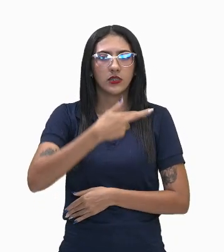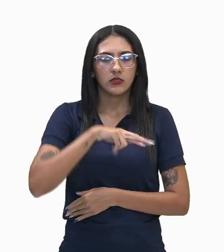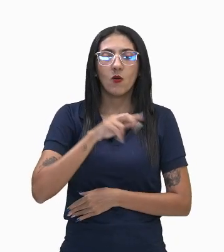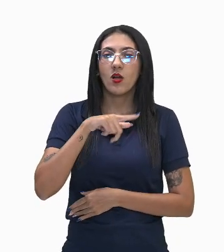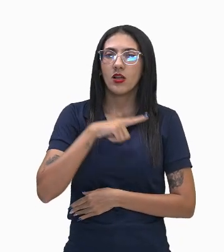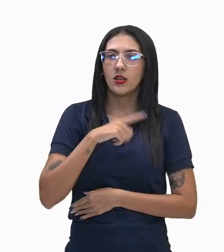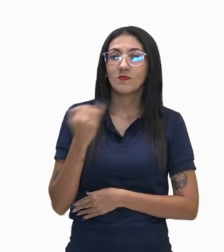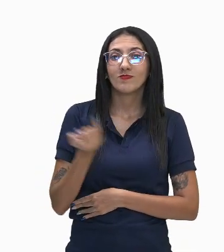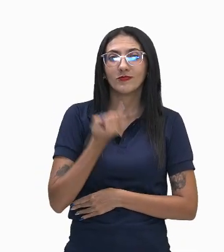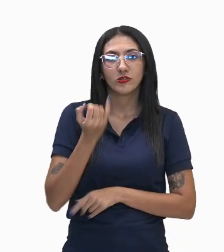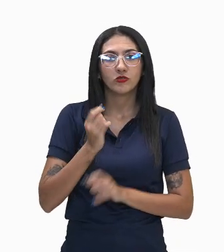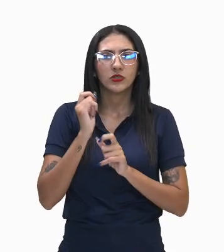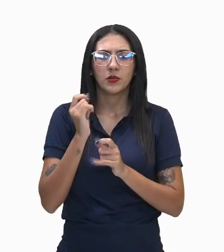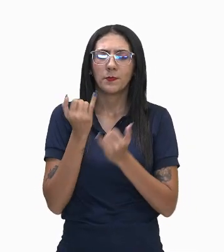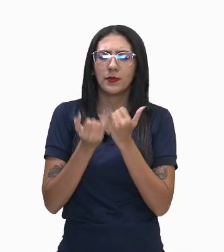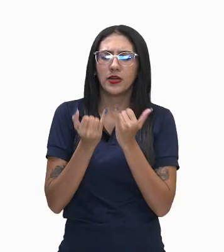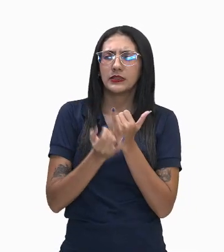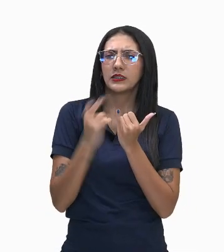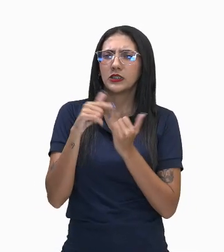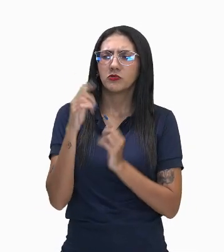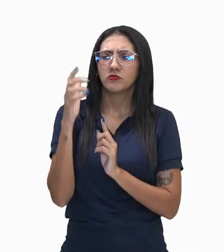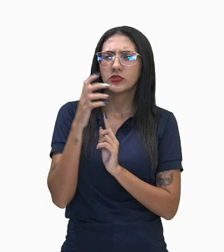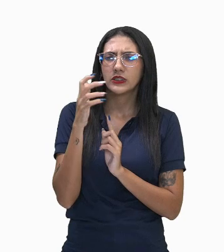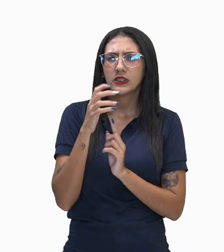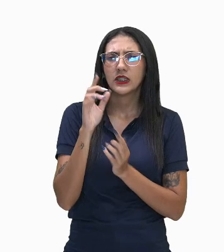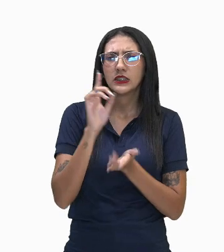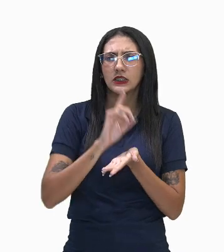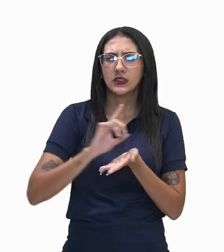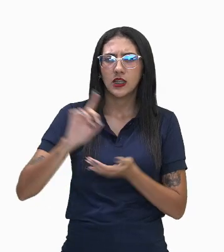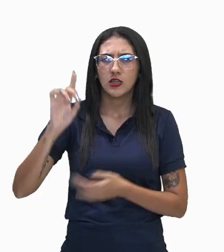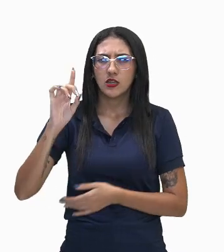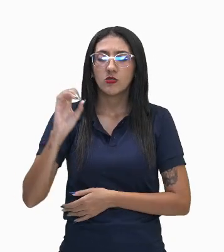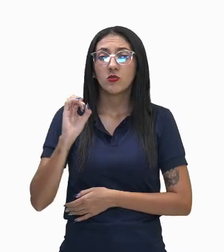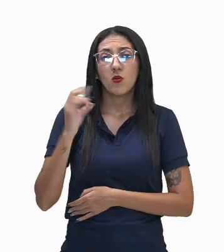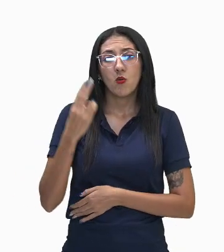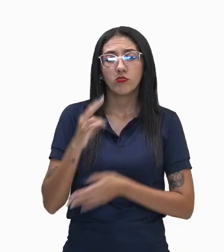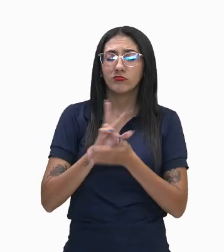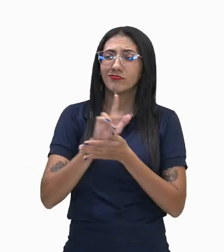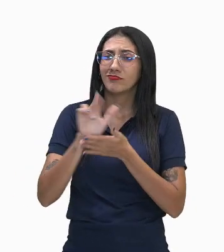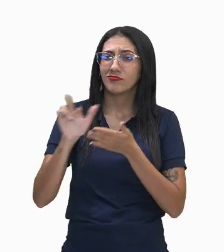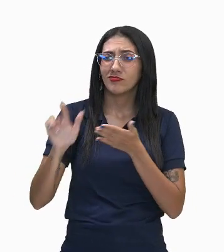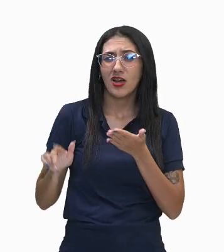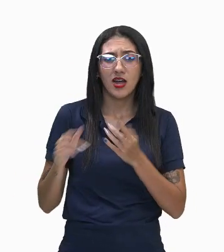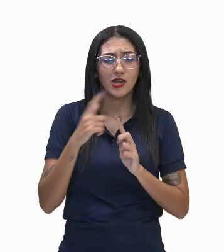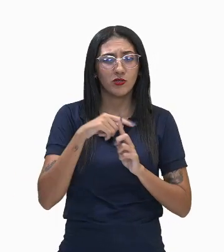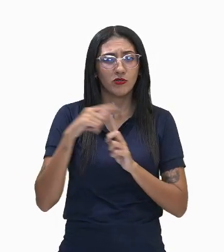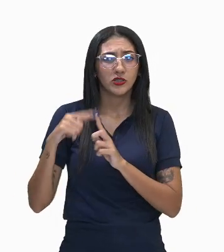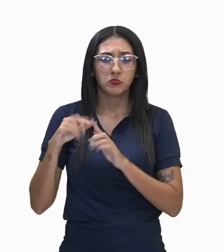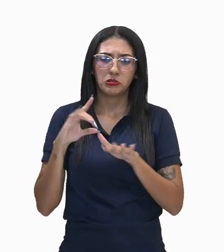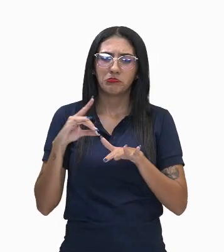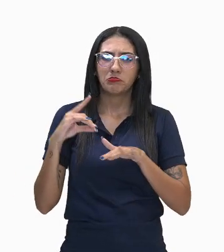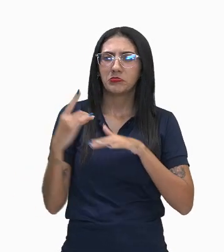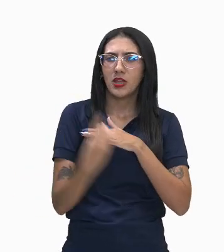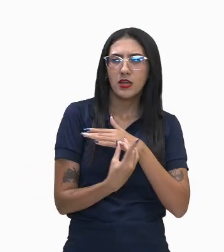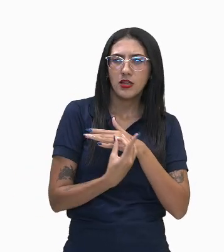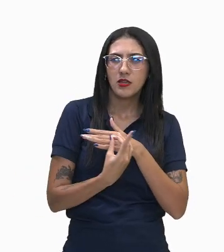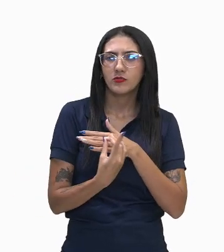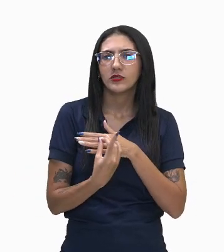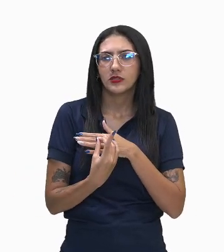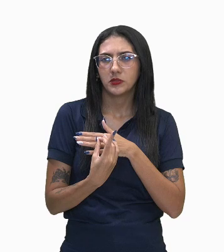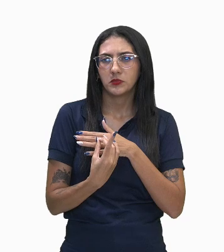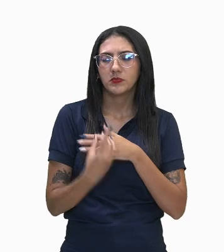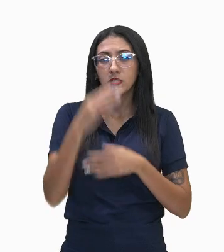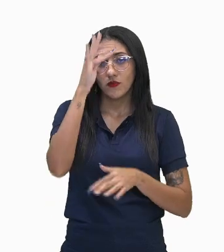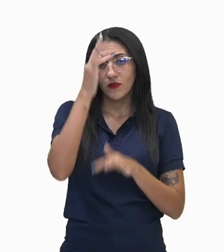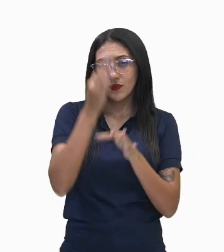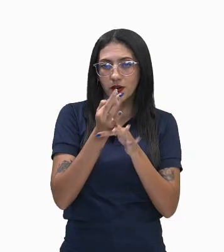inspiradas por Deus ou pelas diferentes divindades cultuadas em uma religião,